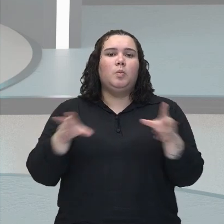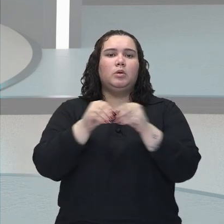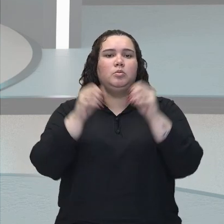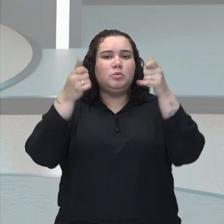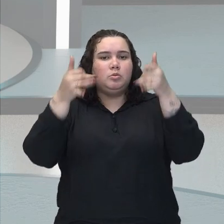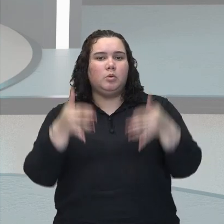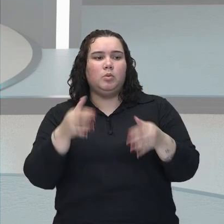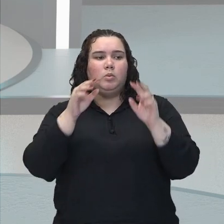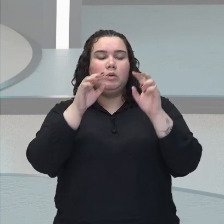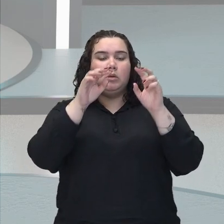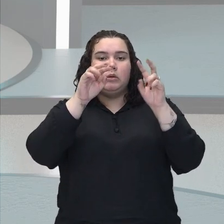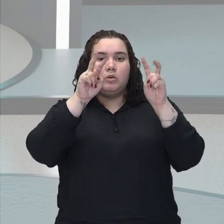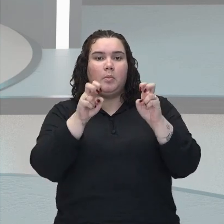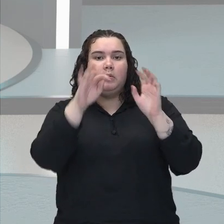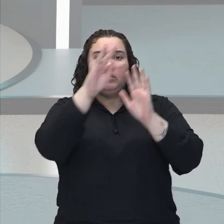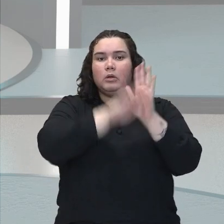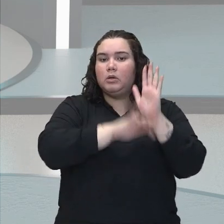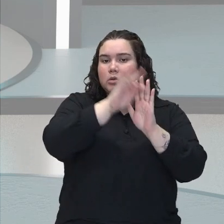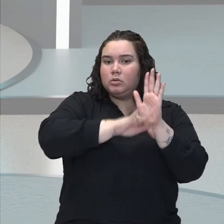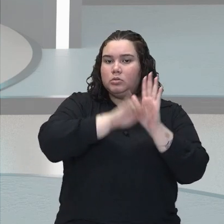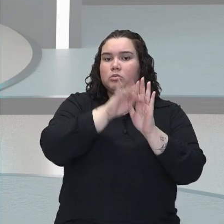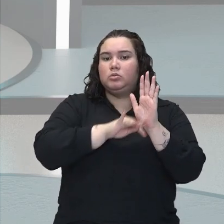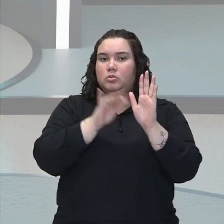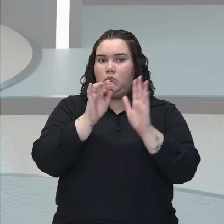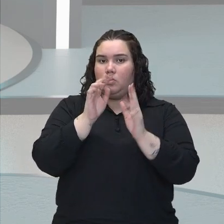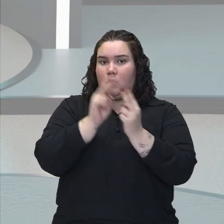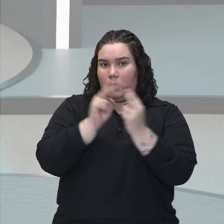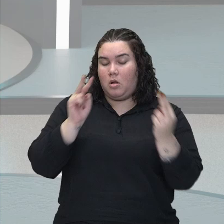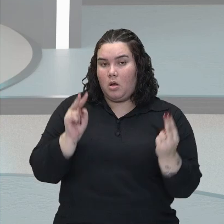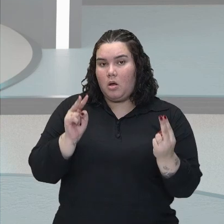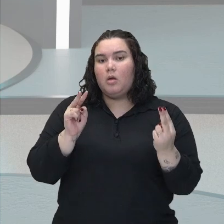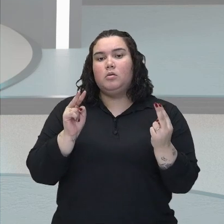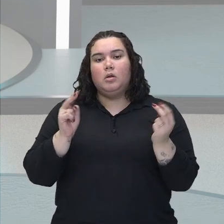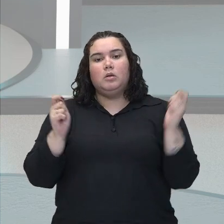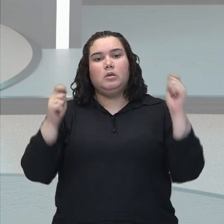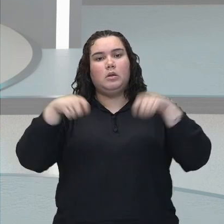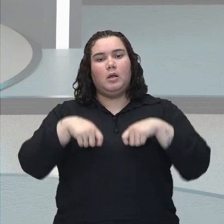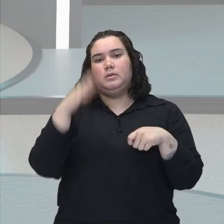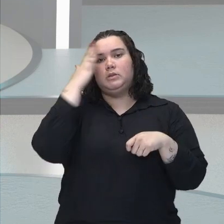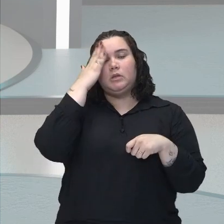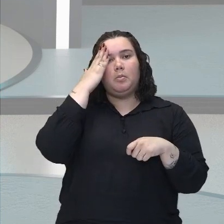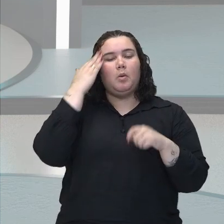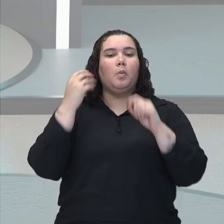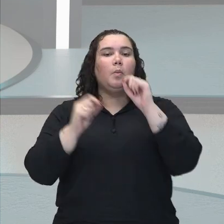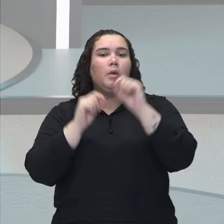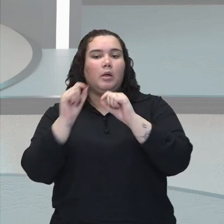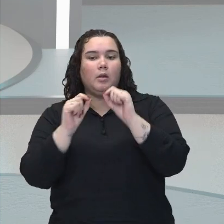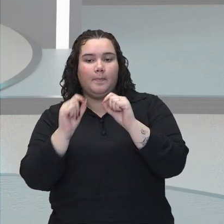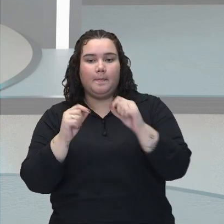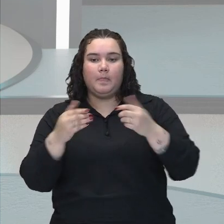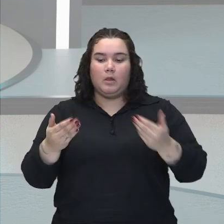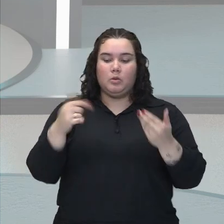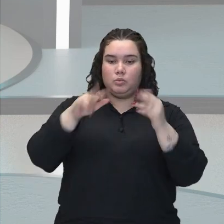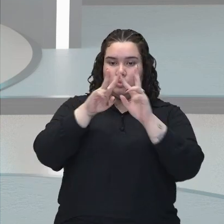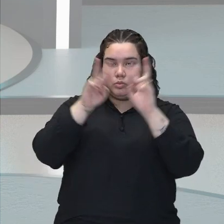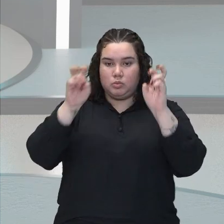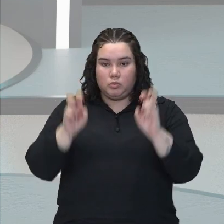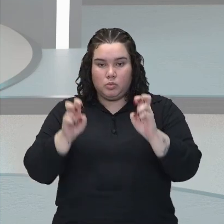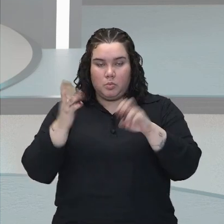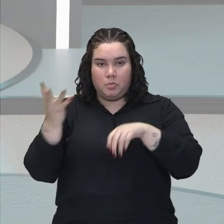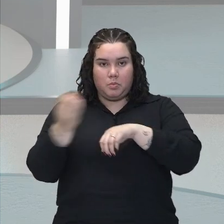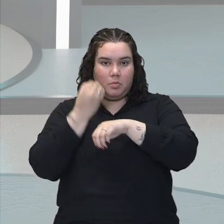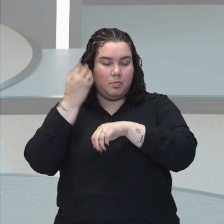esse texto online. Então a gente segue falando um pouquinho sobre o